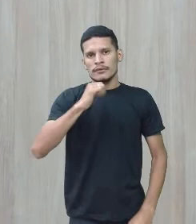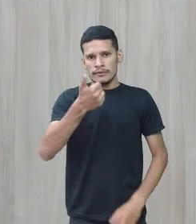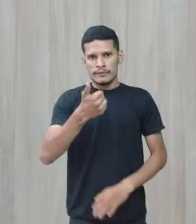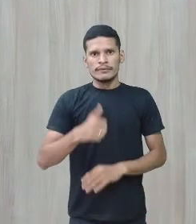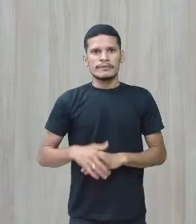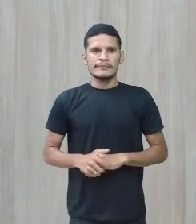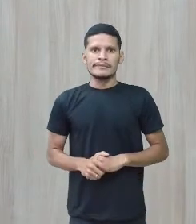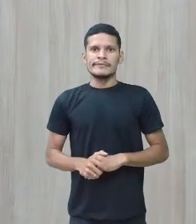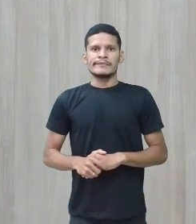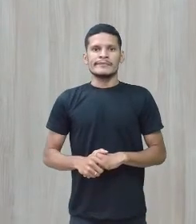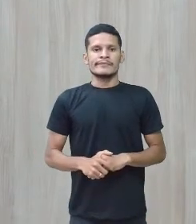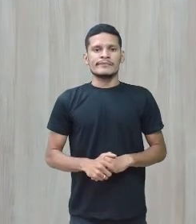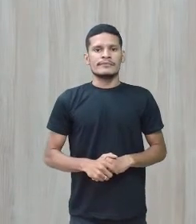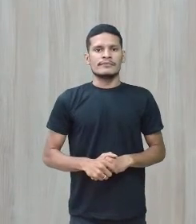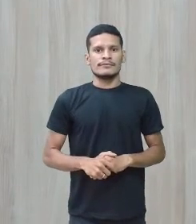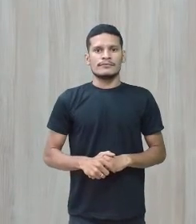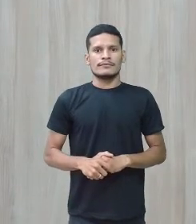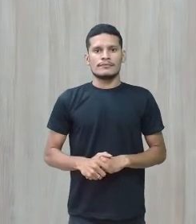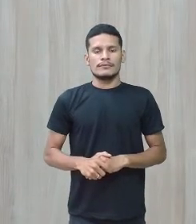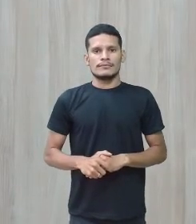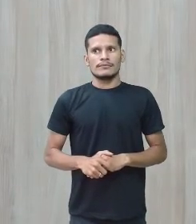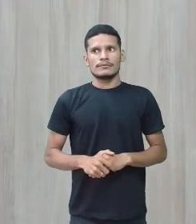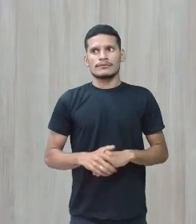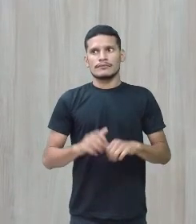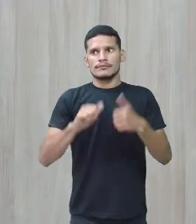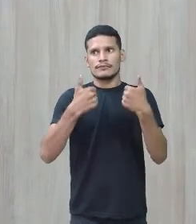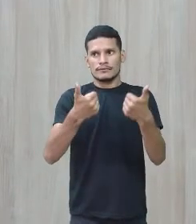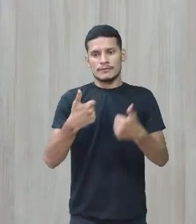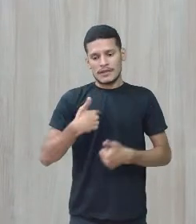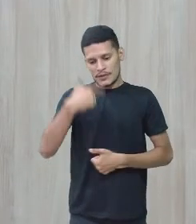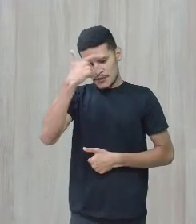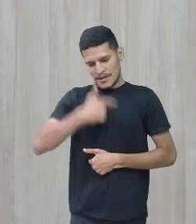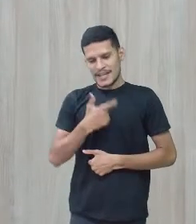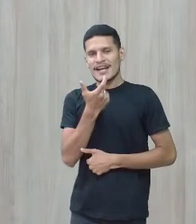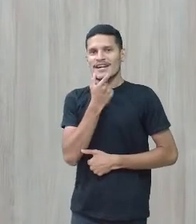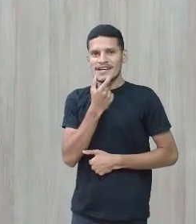iOS, a Apple Store. E é isso, eu meti até o inglês.